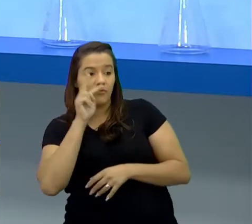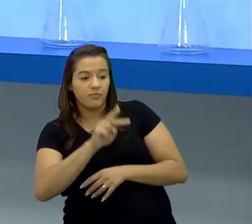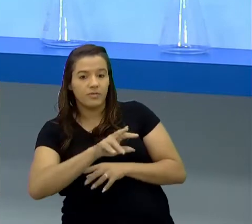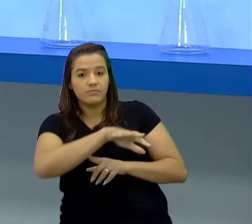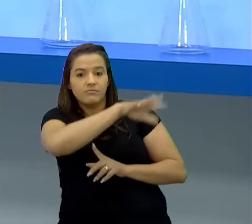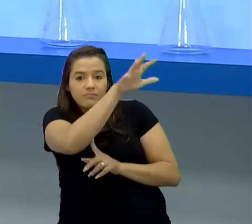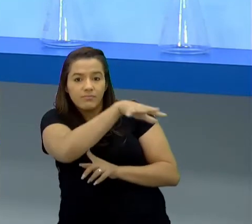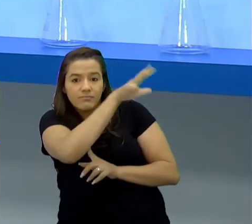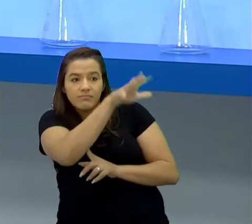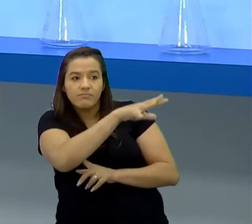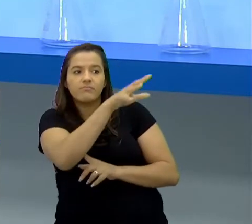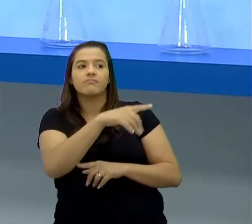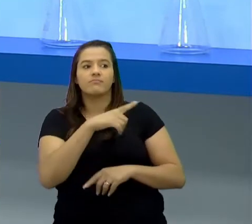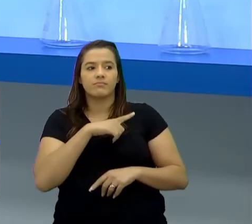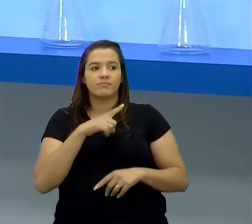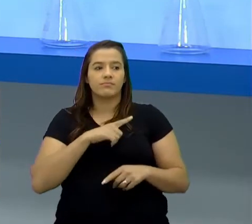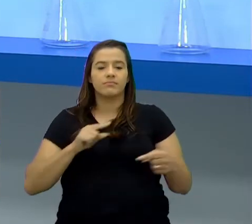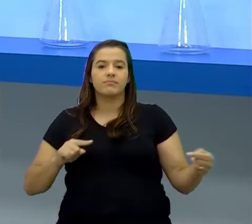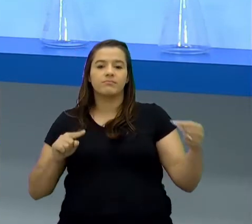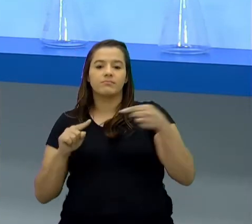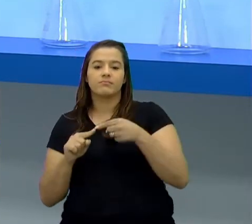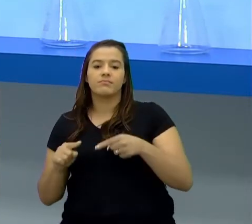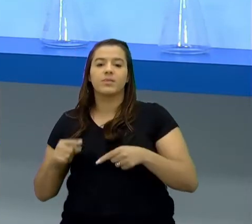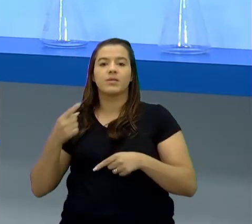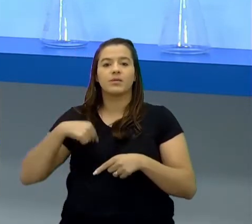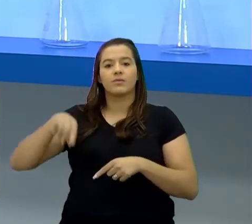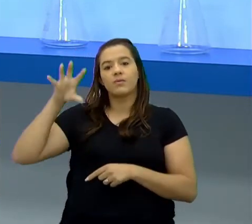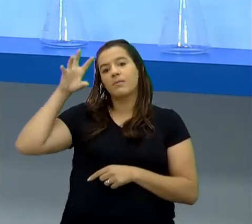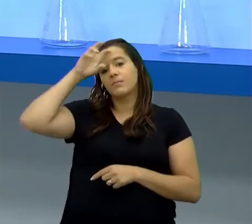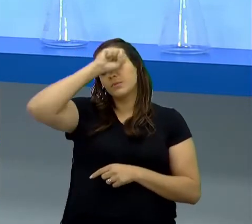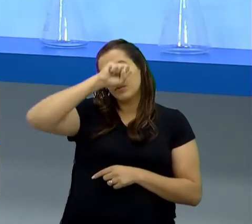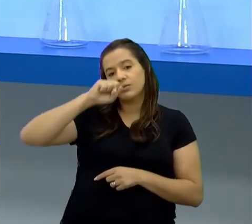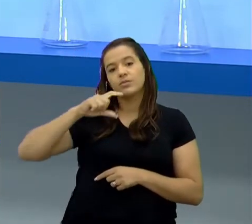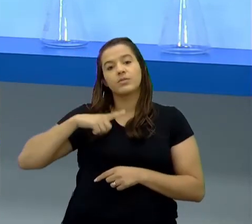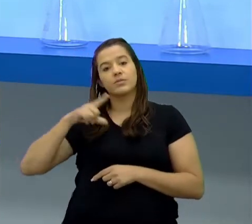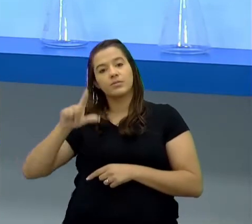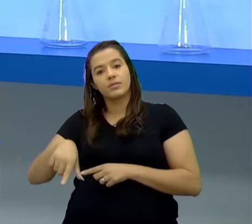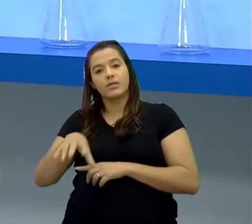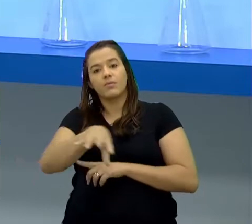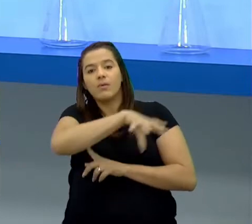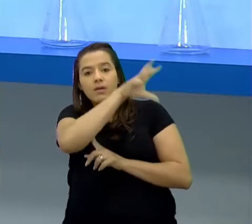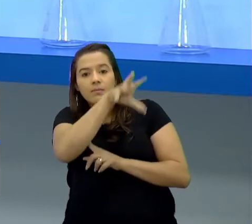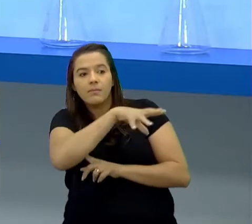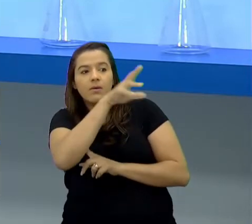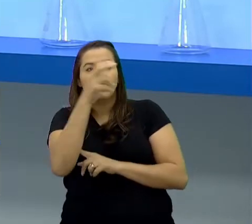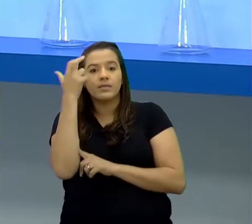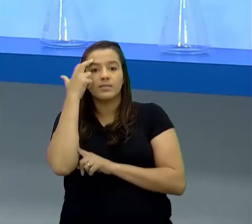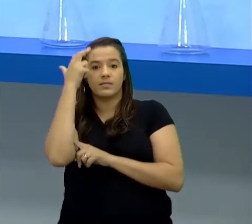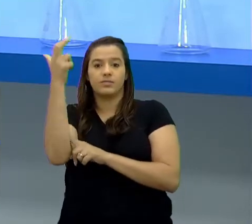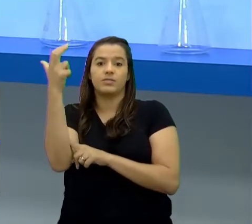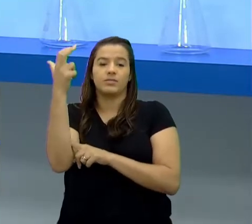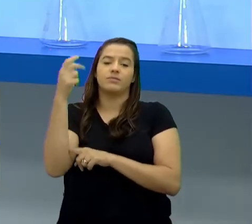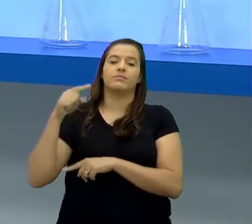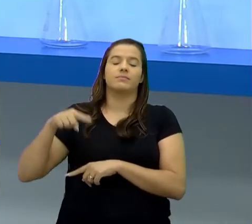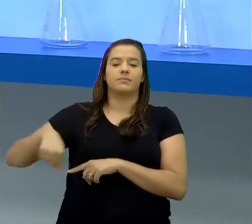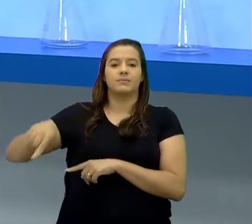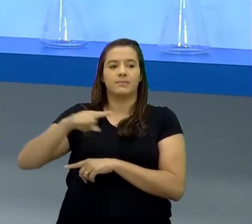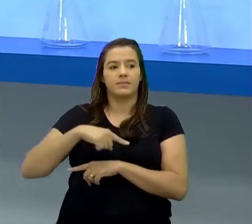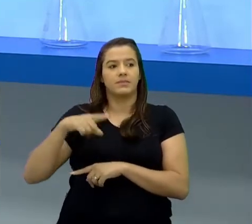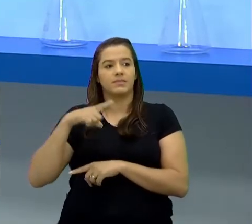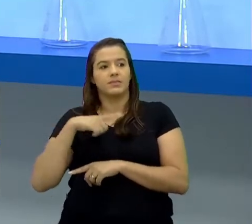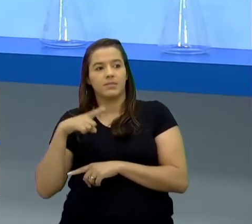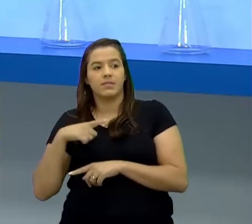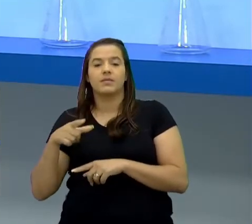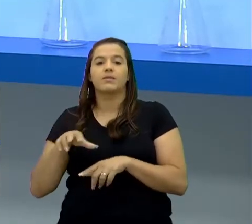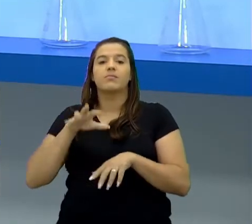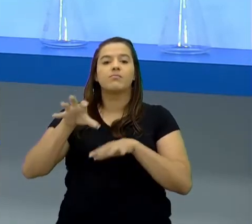eu consigo associar que eu aprendi que o elefante é um animal muito inteligente, que ele consegue, né, passar por um local buscando